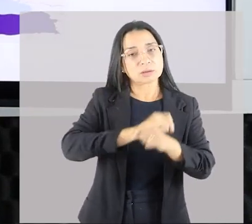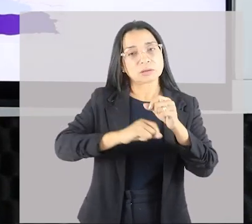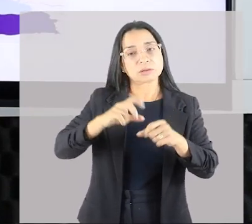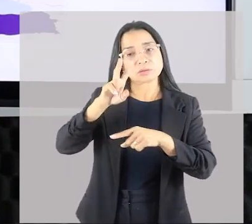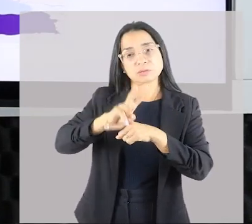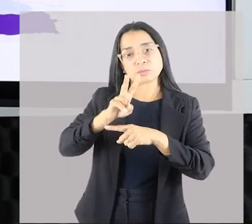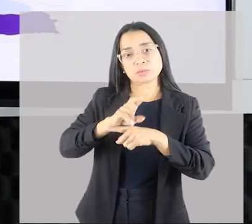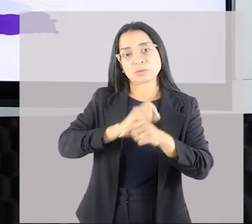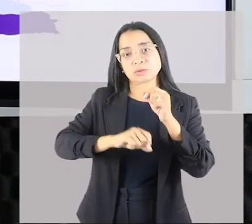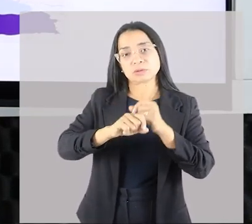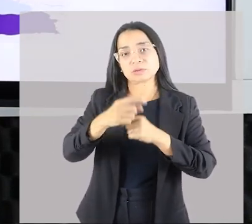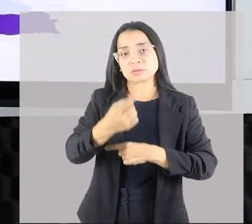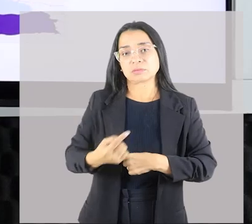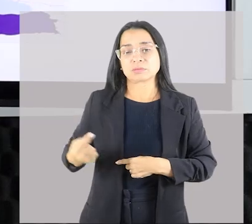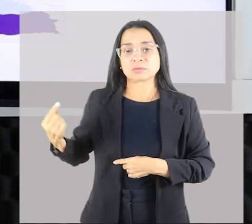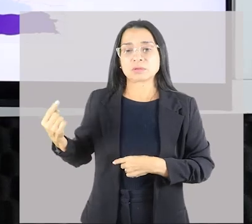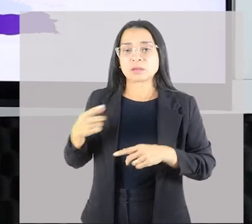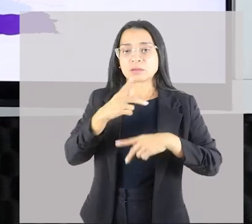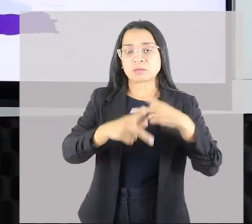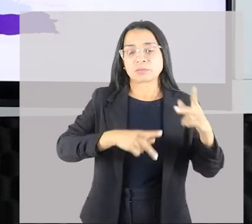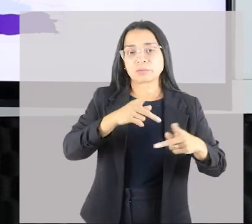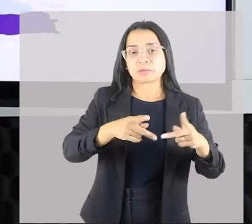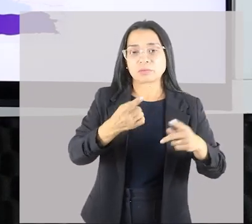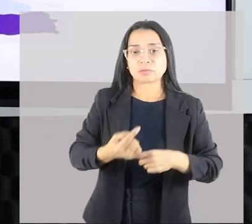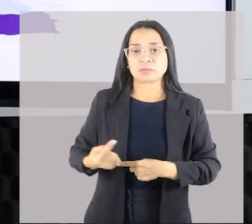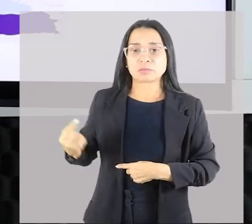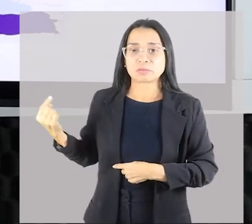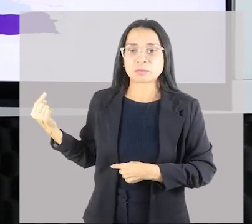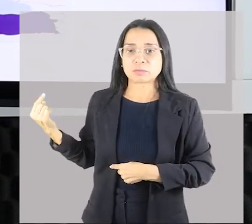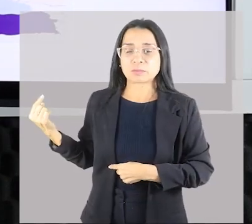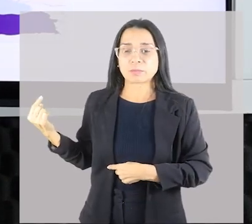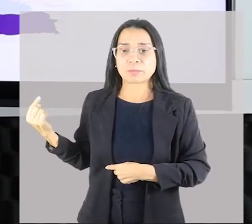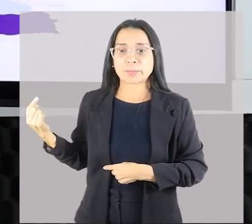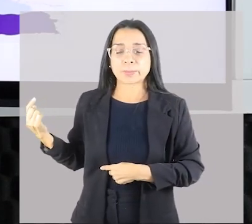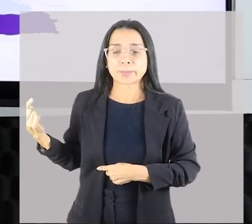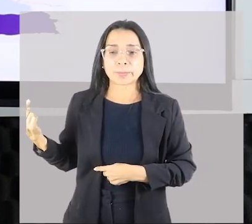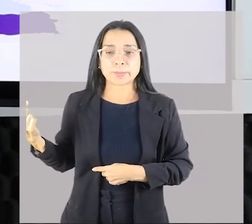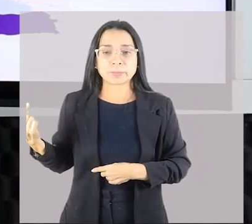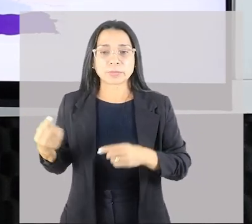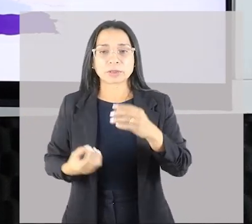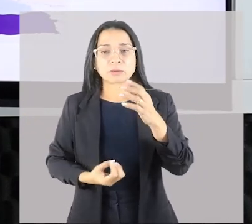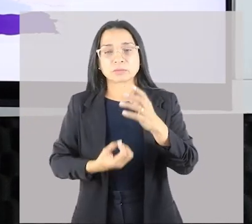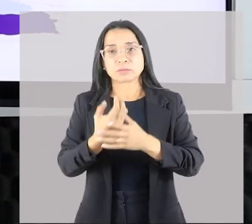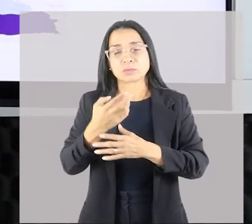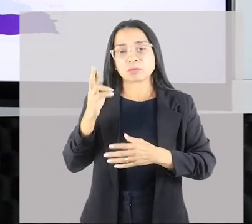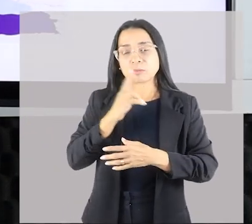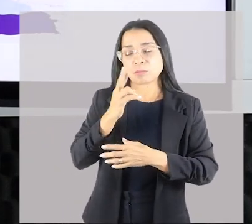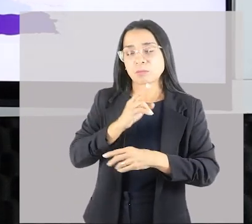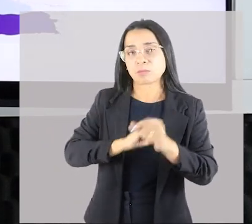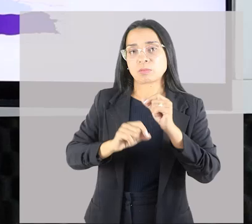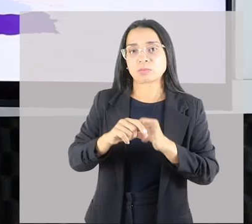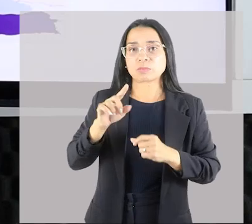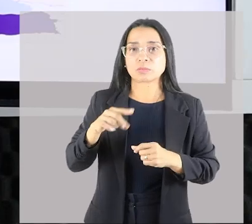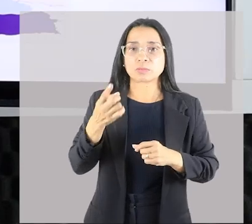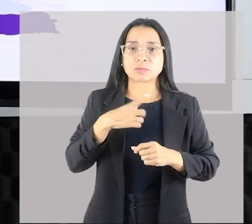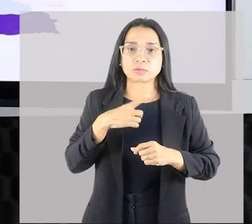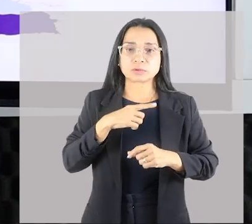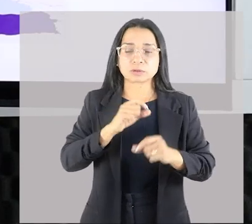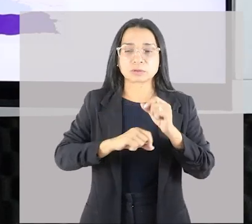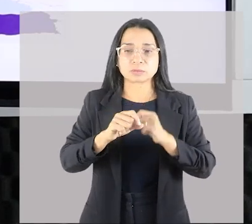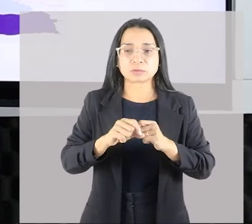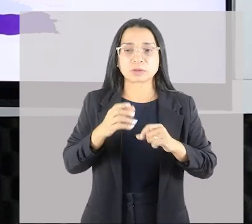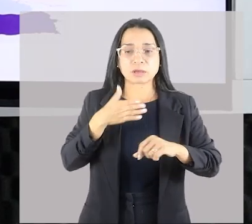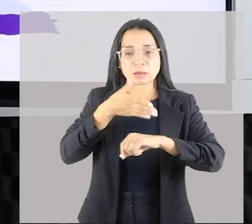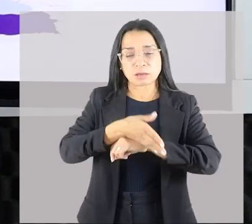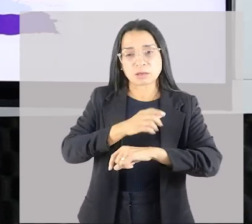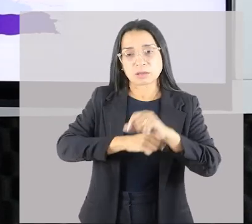Donbás, que está situada ali a oeste da Ucrânia, uma população de ascendência russa. né? E depois disso nós temos a